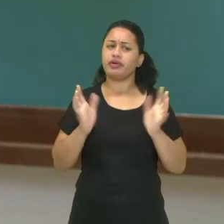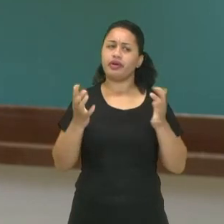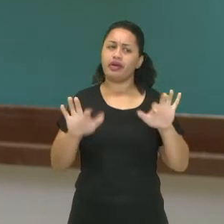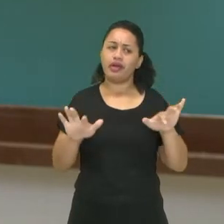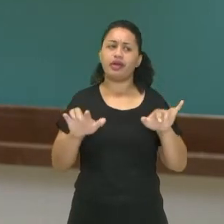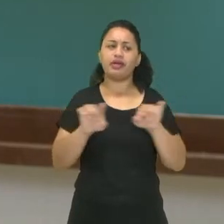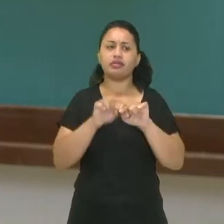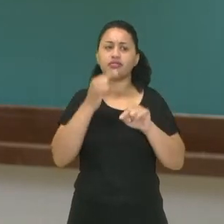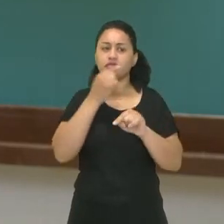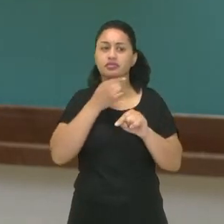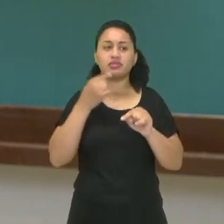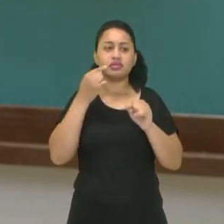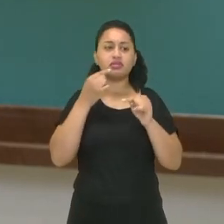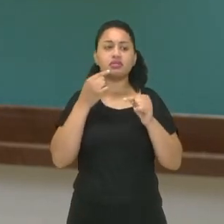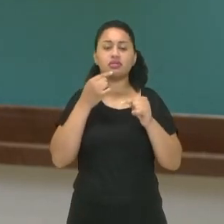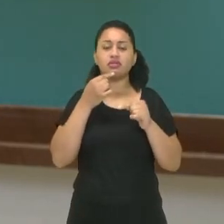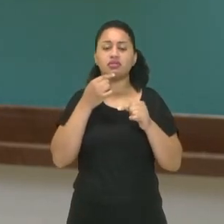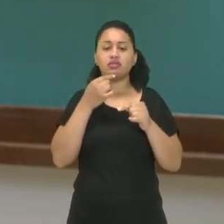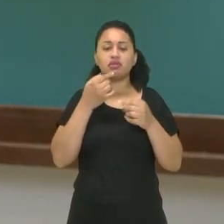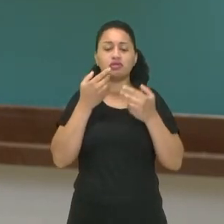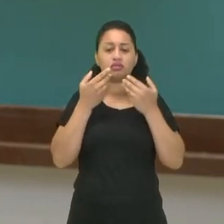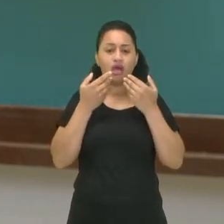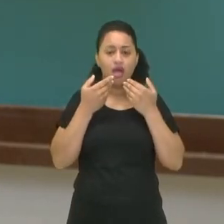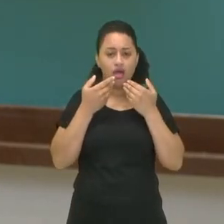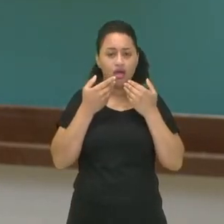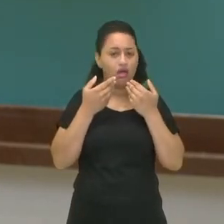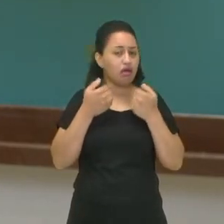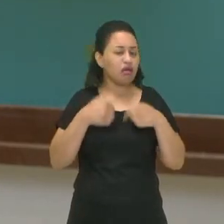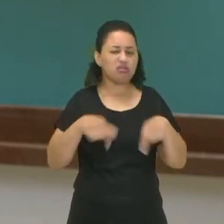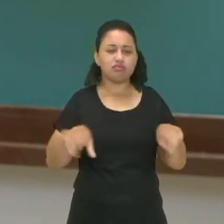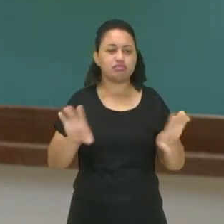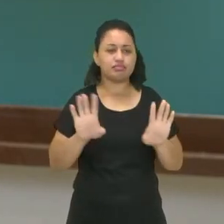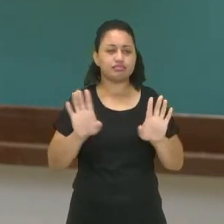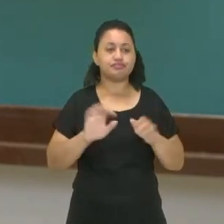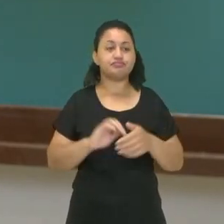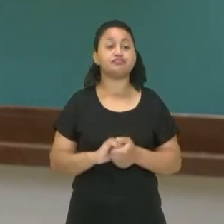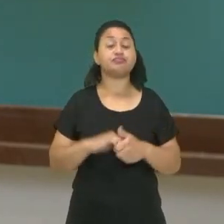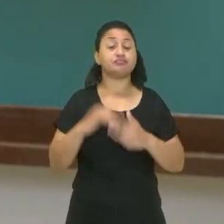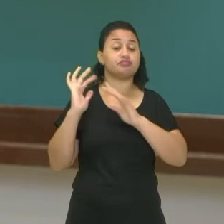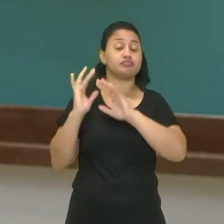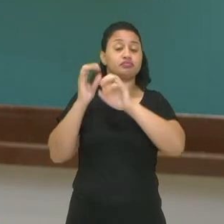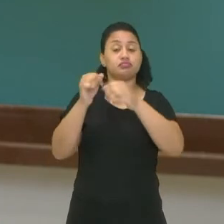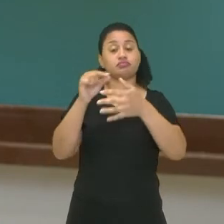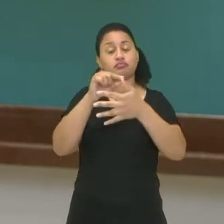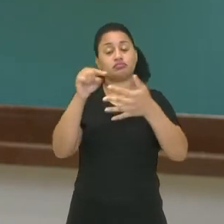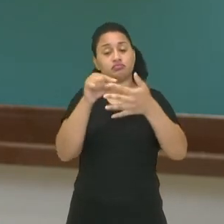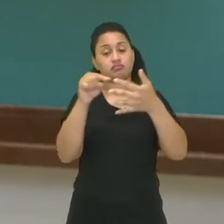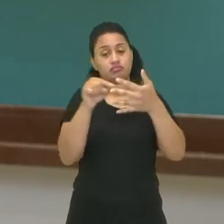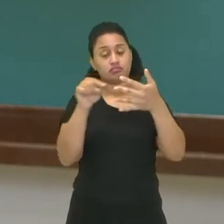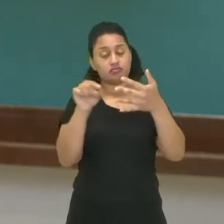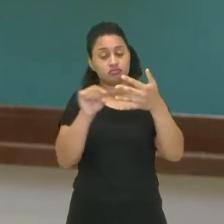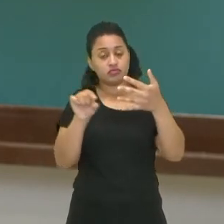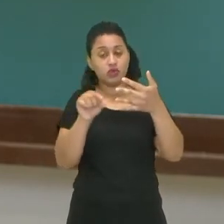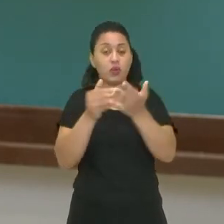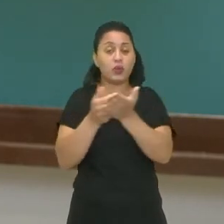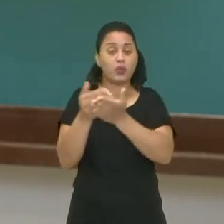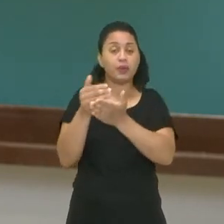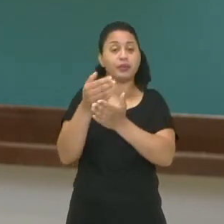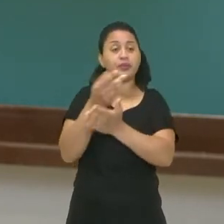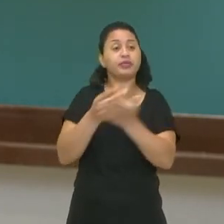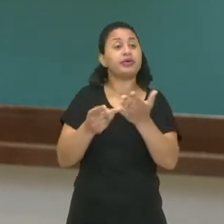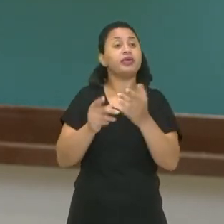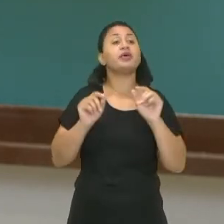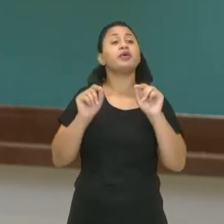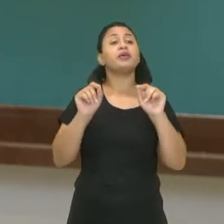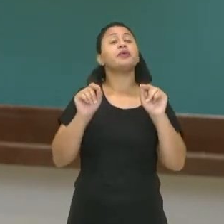o suave e idílico descante. Então, retomando esses versos iniciais, eu gostaria de